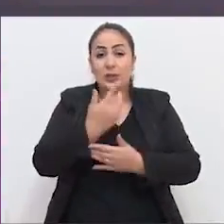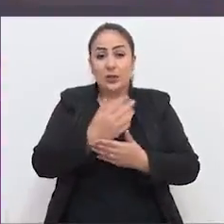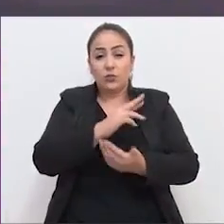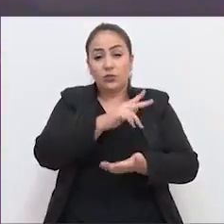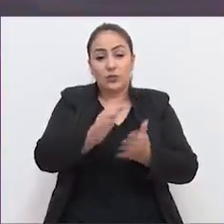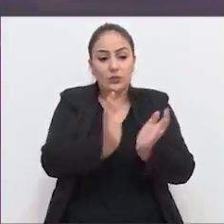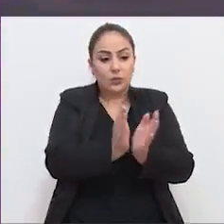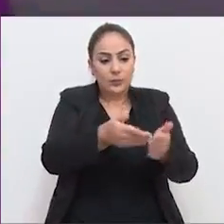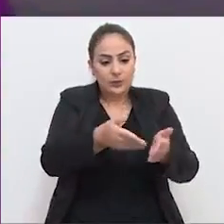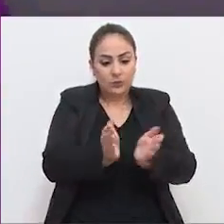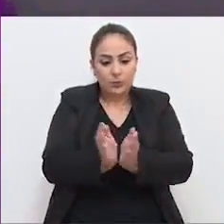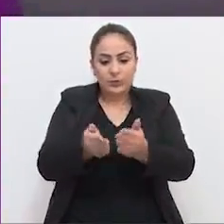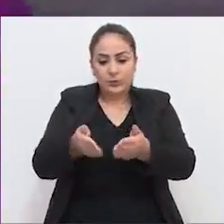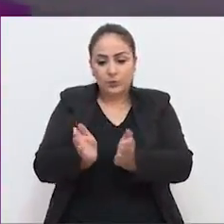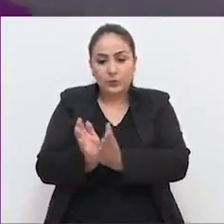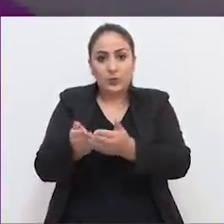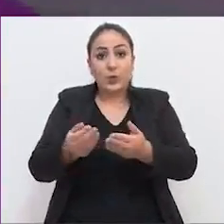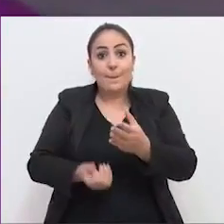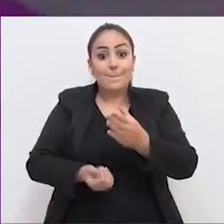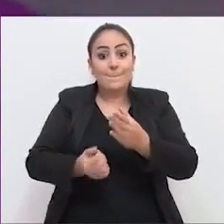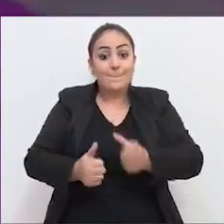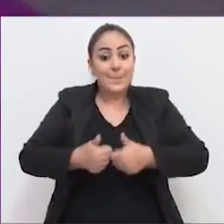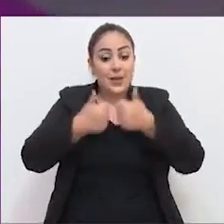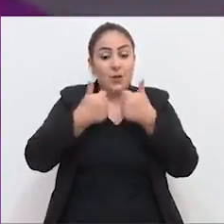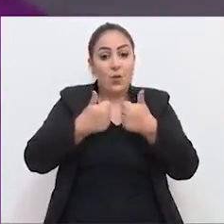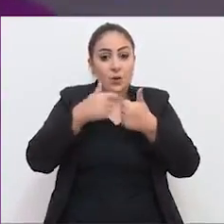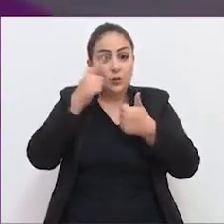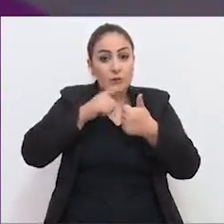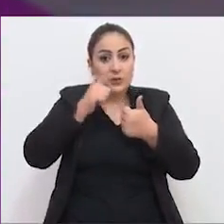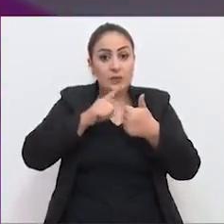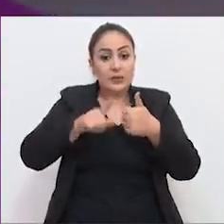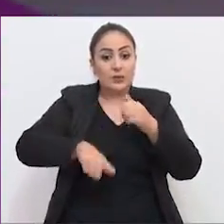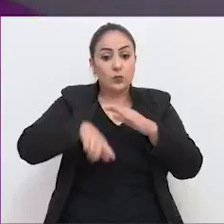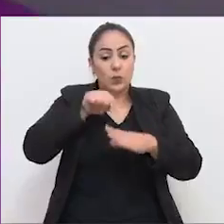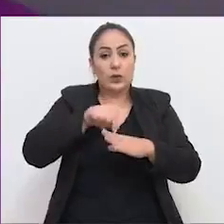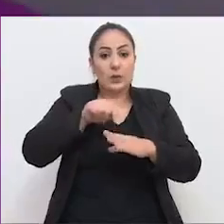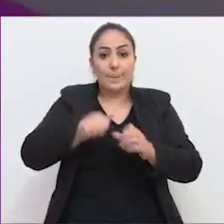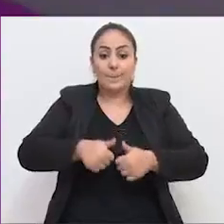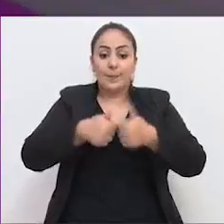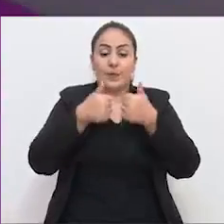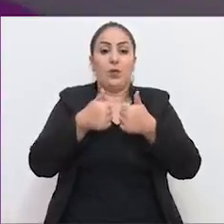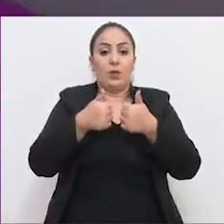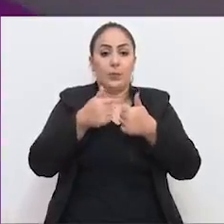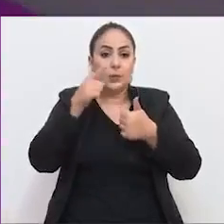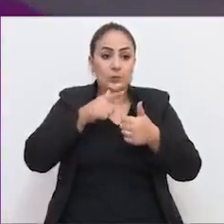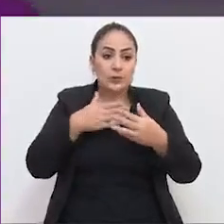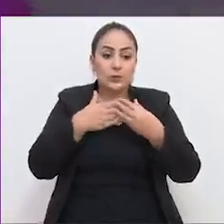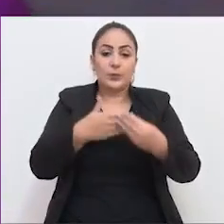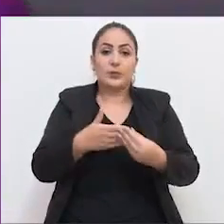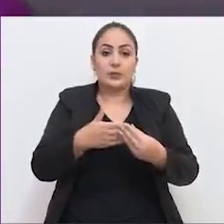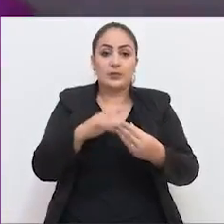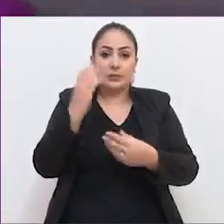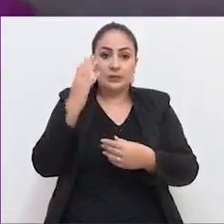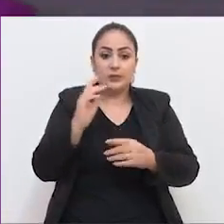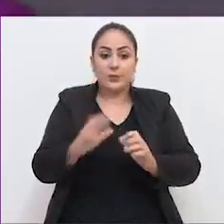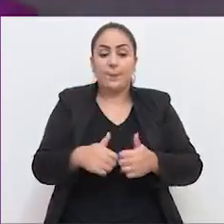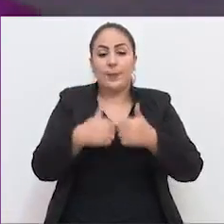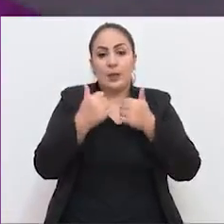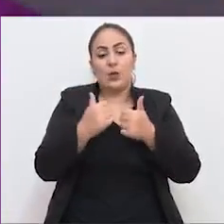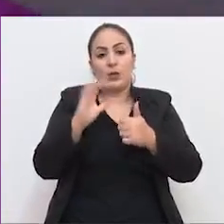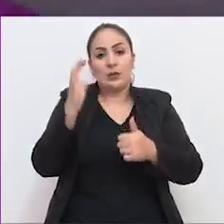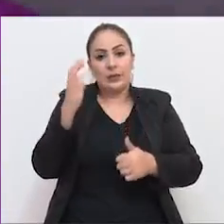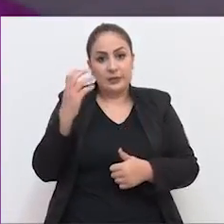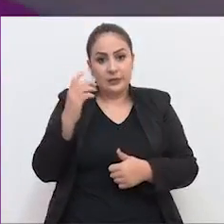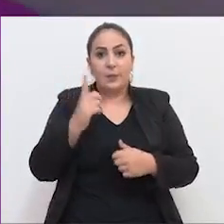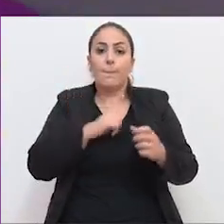comitês para se melhor informar e tomar decisões mais bem orientadas, mais bem calcadas e calcadas na ciência, no que de melhor